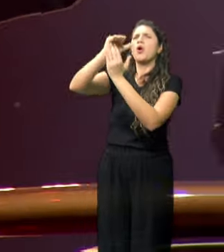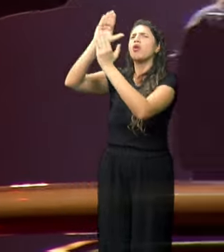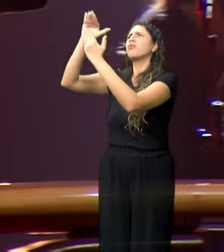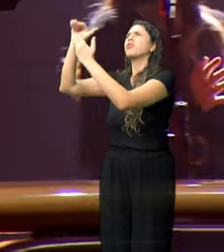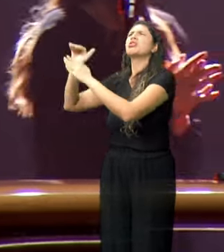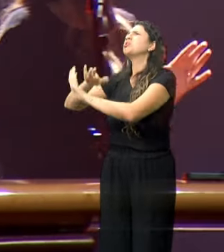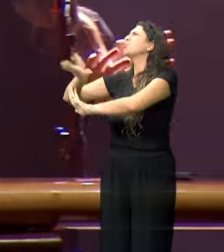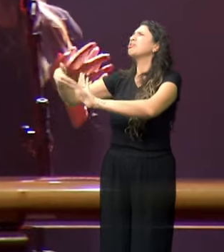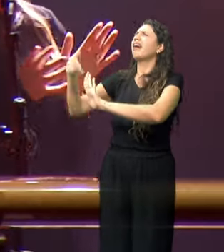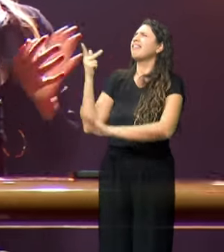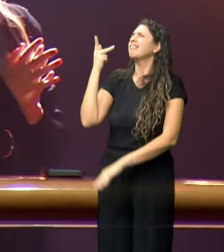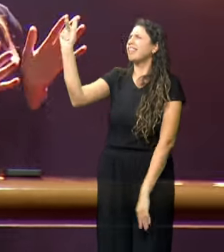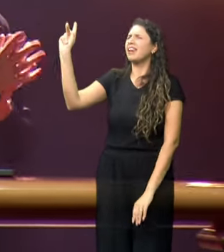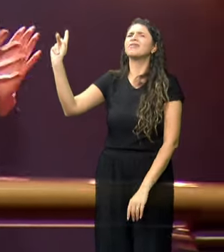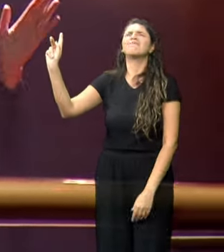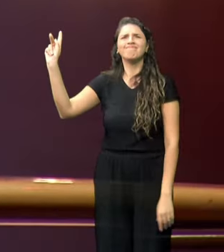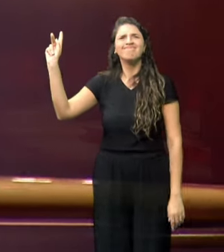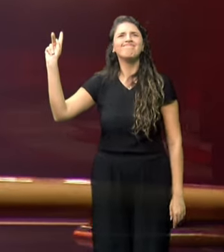teu, Jesus.